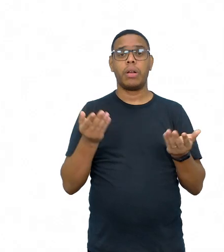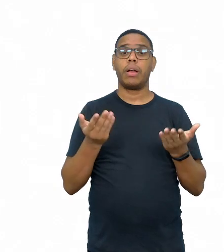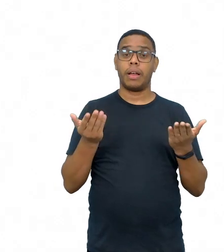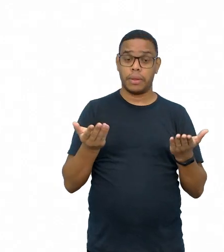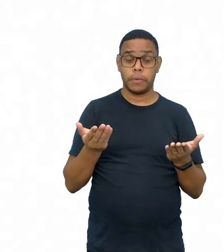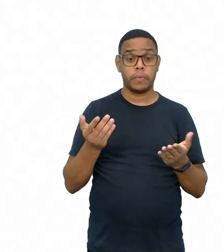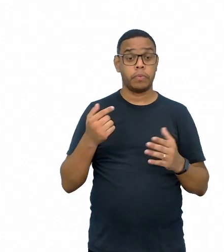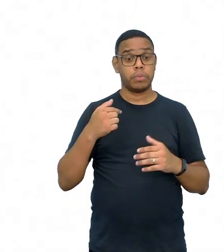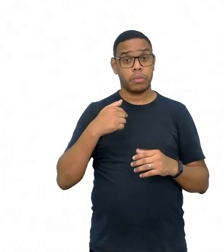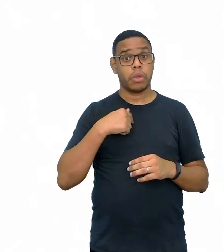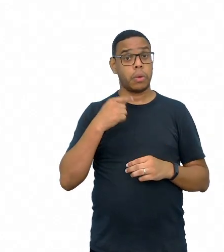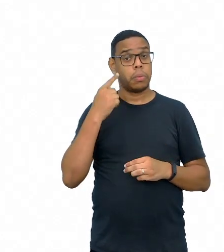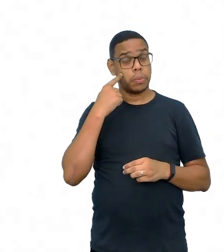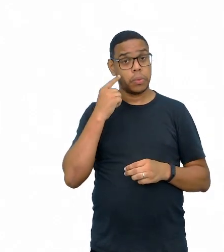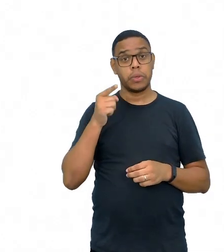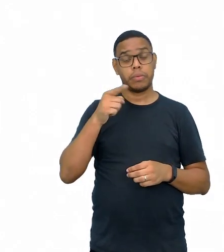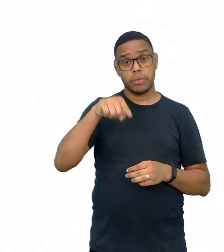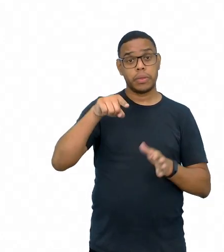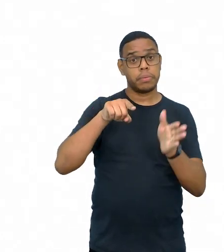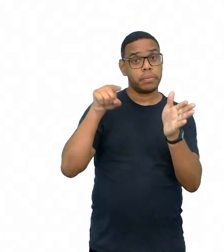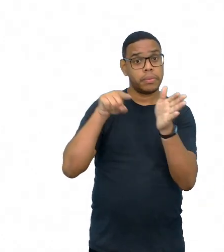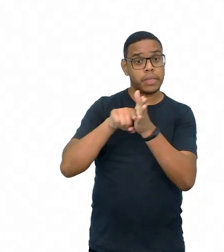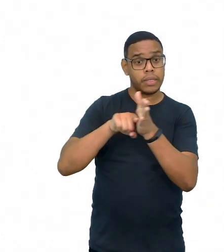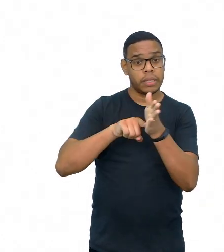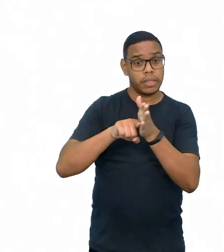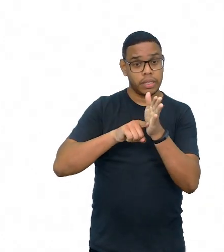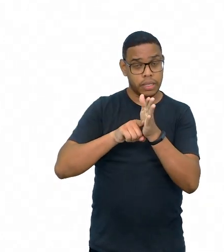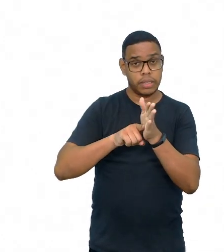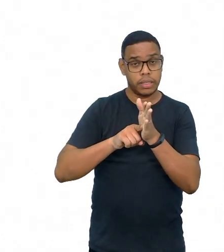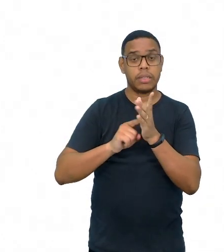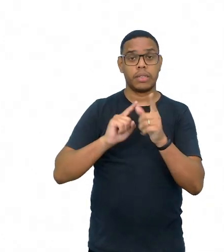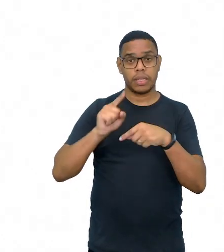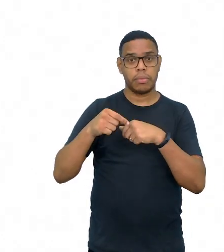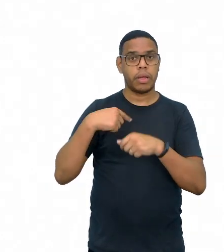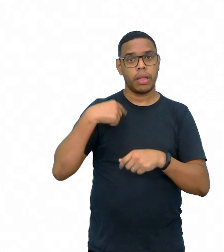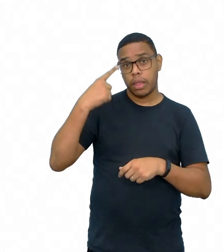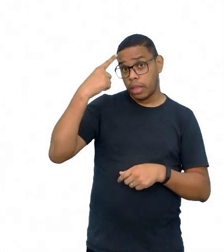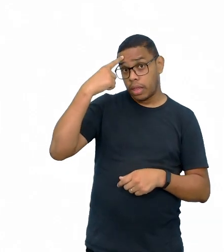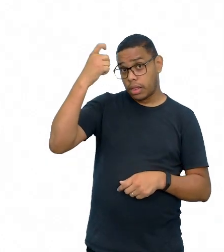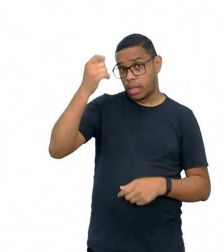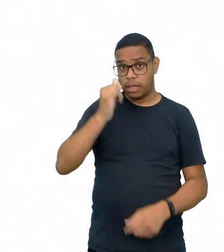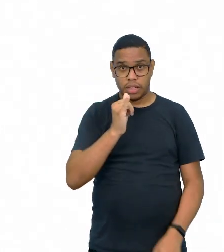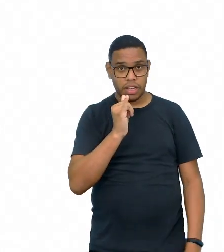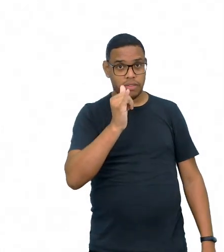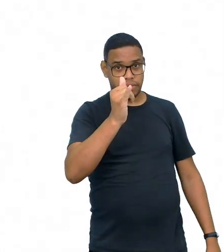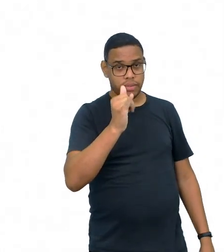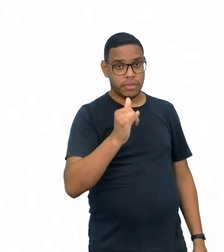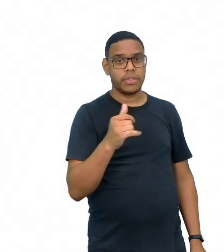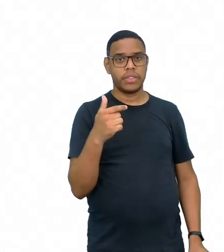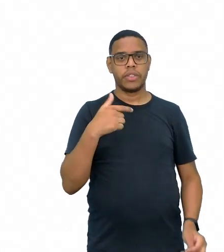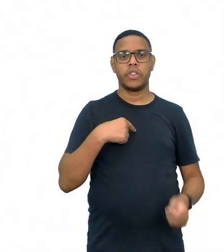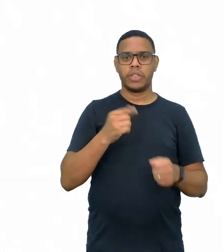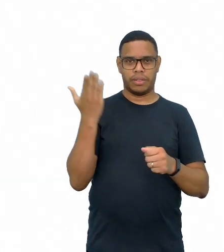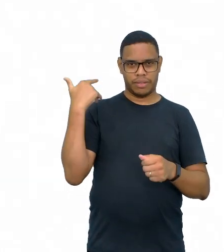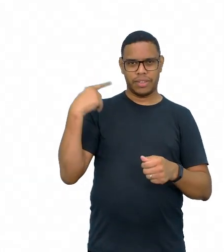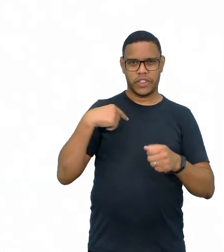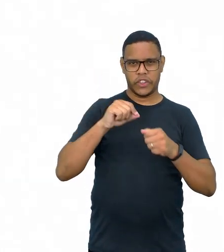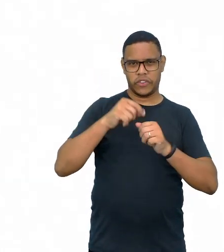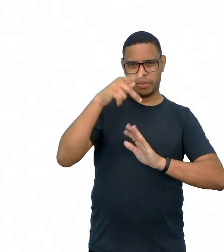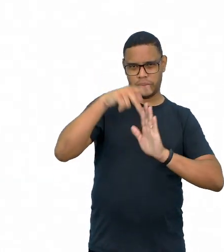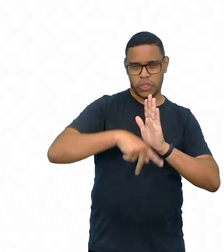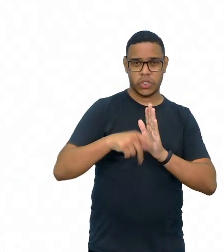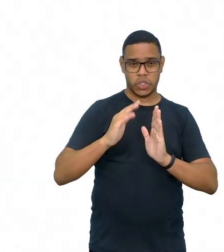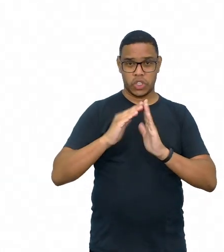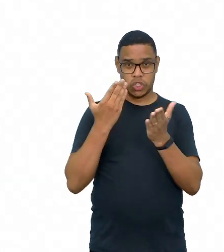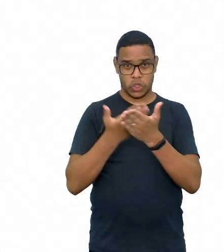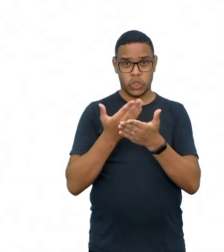eu posso pedir que eles pesquisem, até aqui depois eu vou dar uma ideia para vocês, né? Eu fiz um projeto uma vez numa escola que